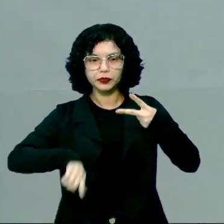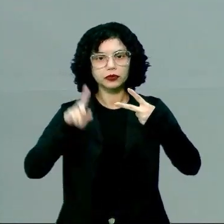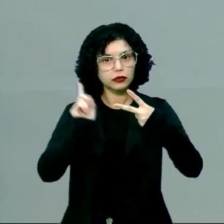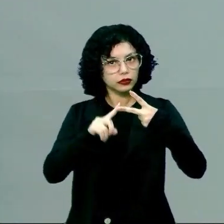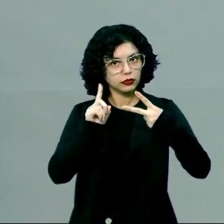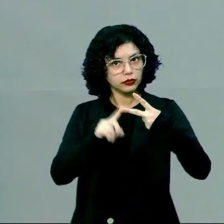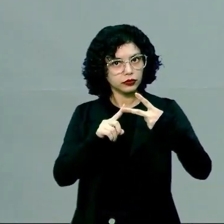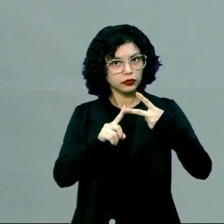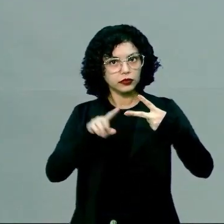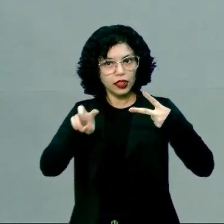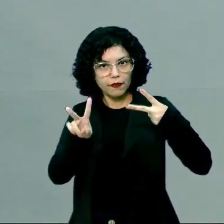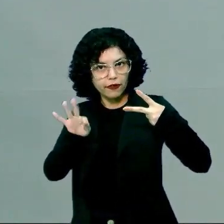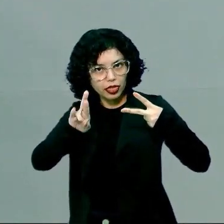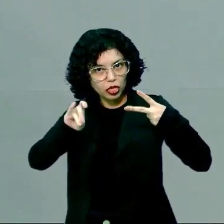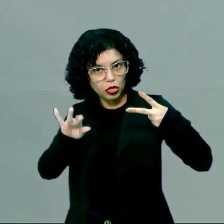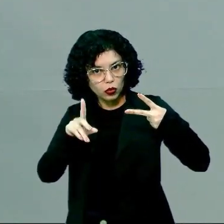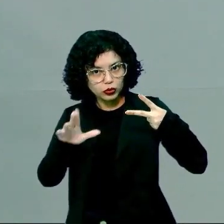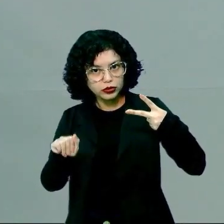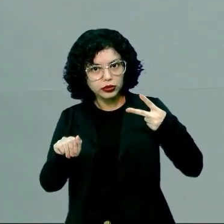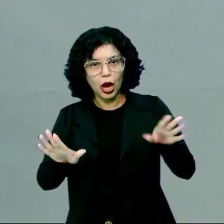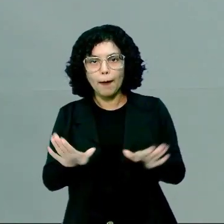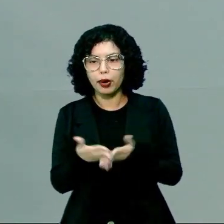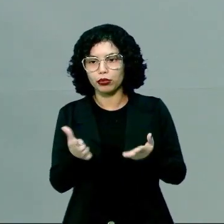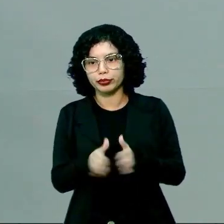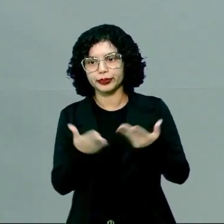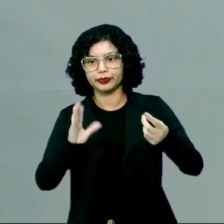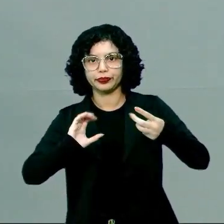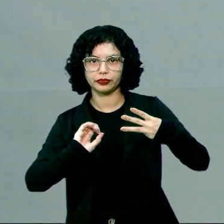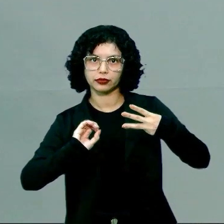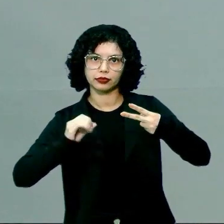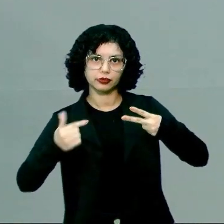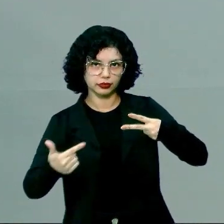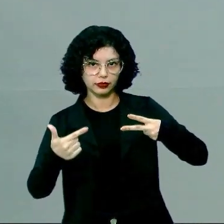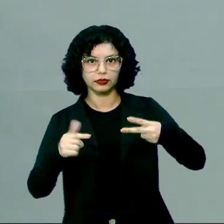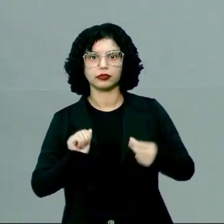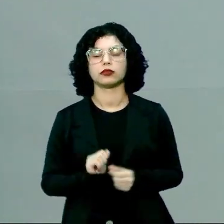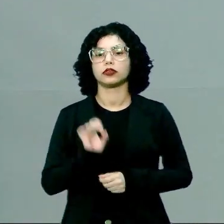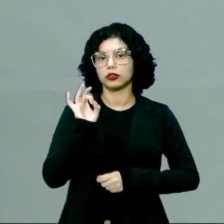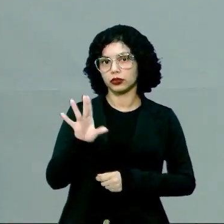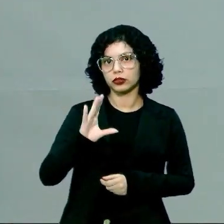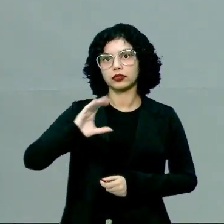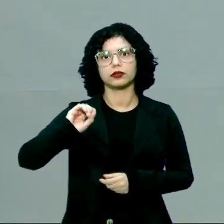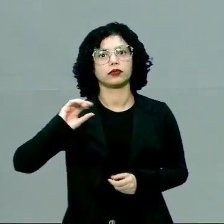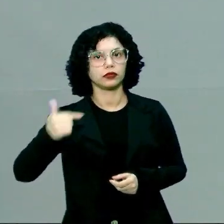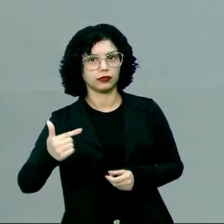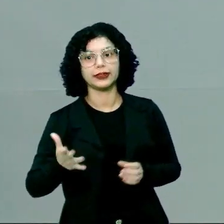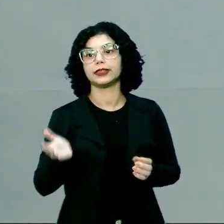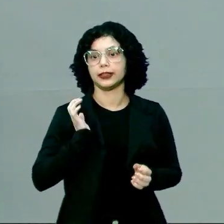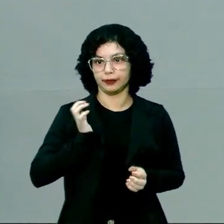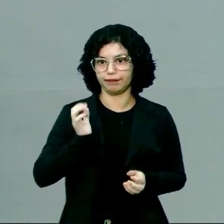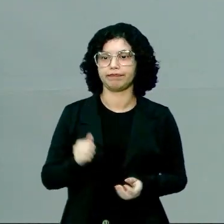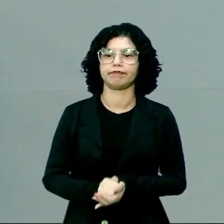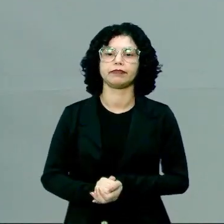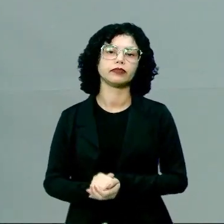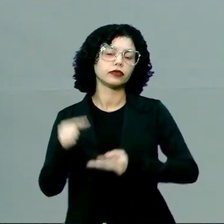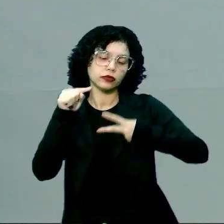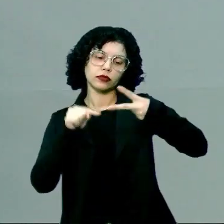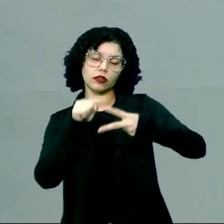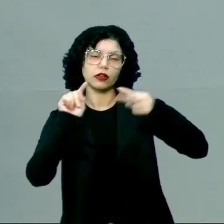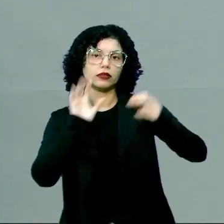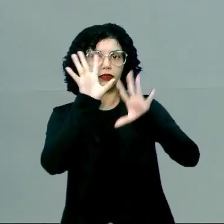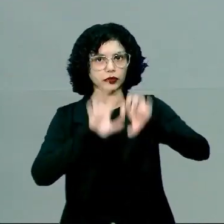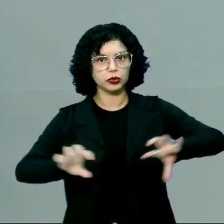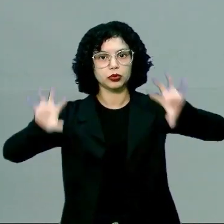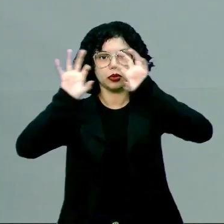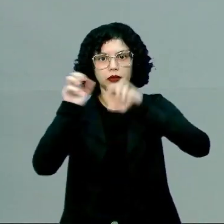temos o sangue venoso, que é pobre em gás oxigênio, só que é rico em gás carbônico. Então, esses dois gases, o